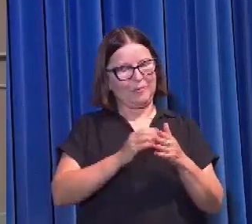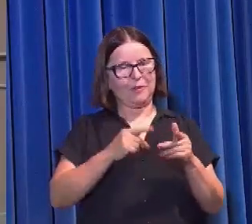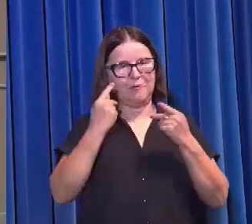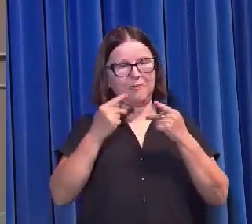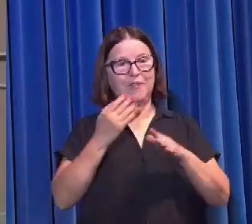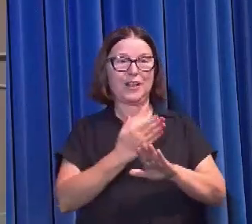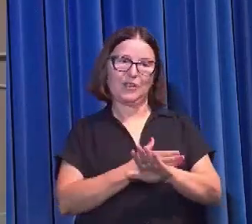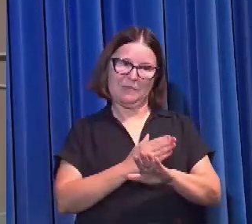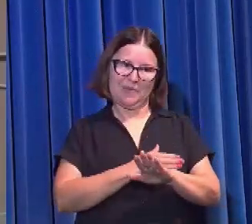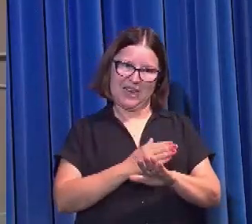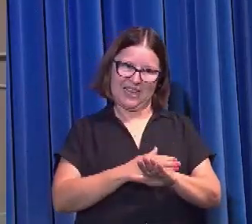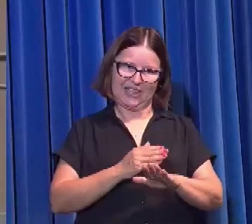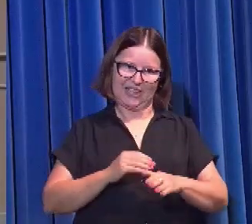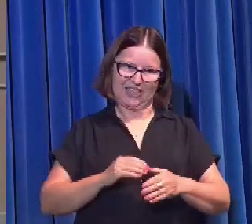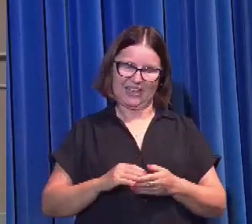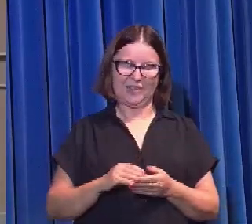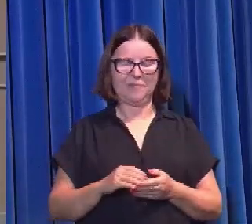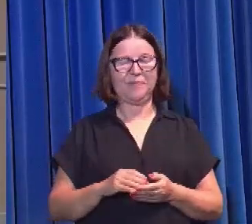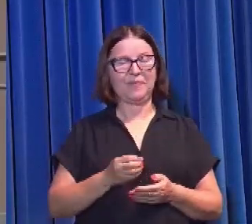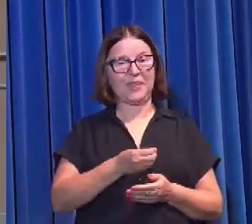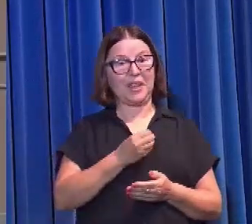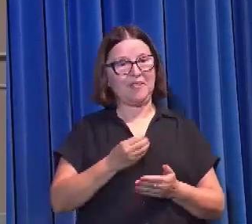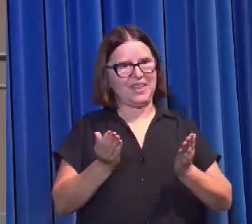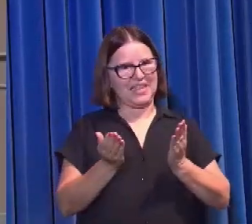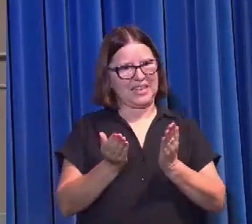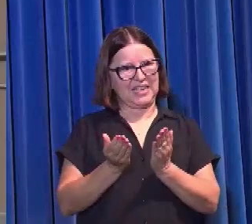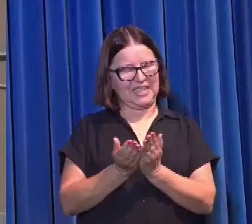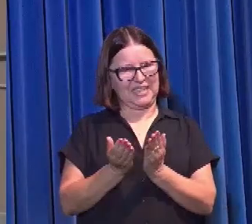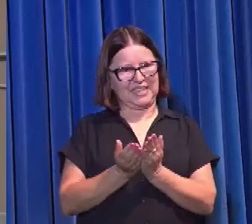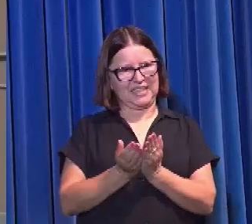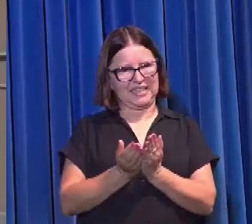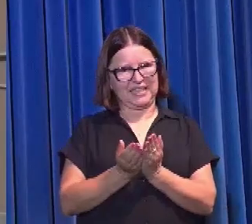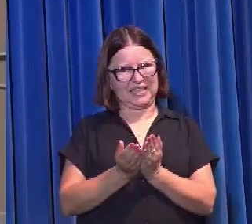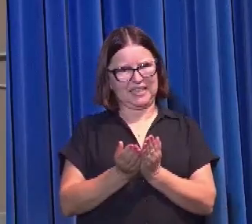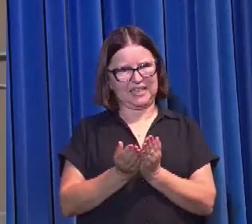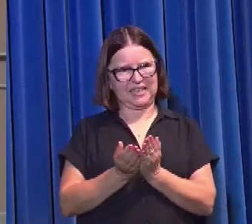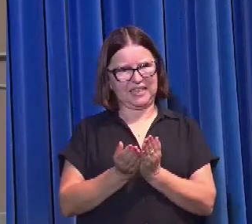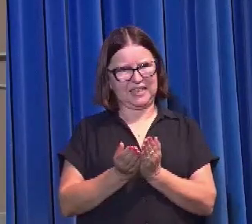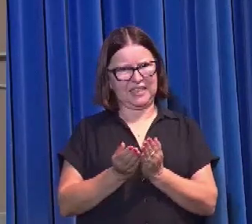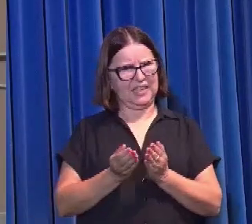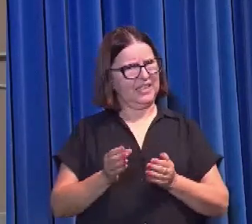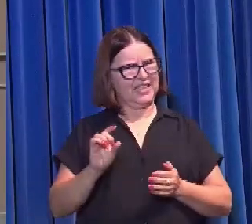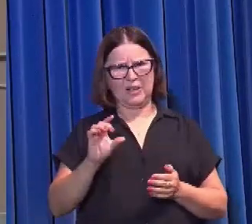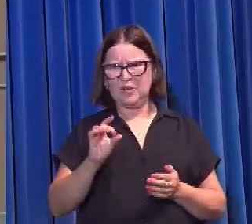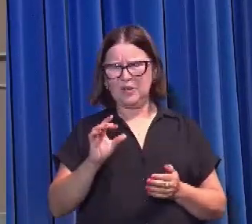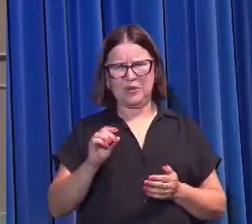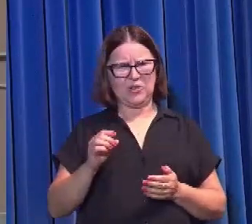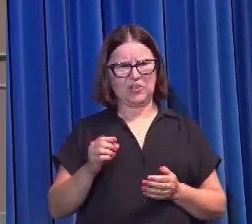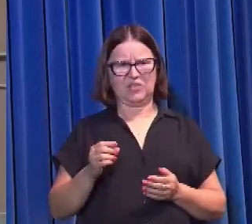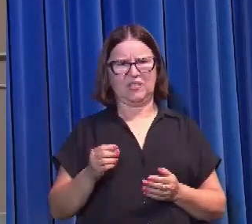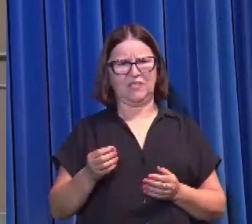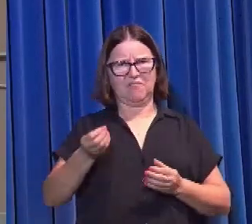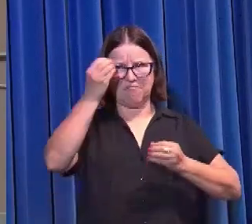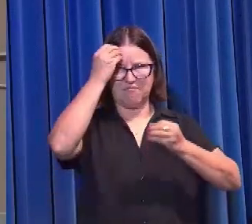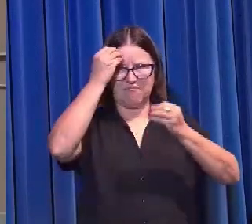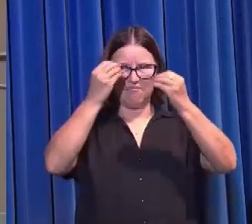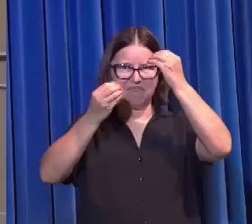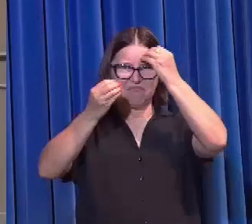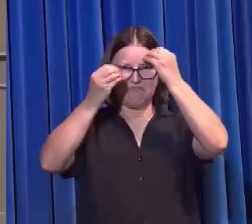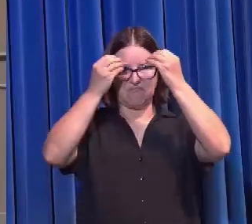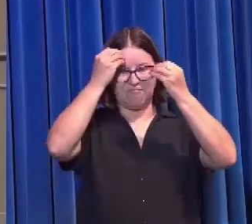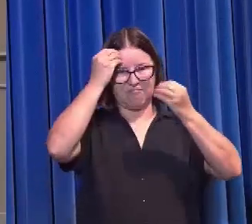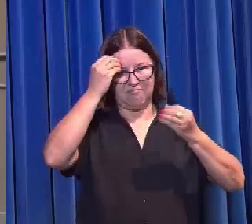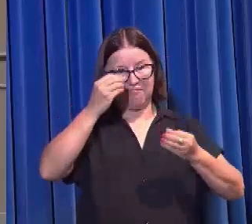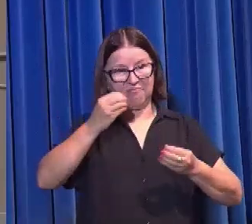é apenas, até o pastor usou uma expressão, a gente não adianta só ter uma teologia gigantesca e se nada mudou na